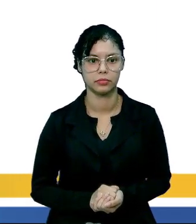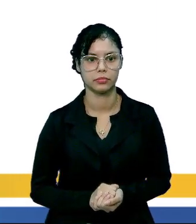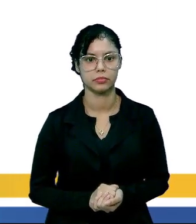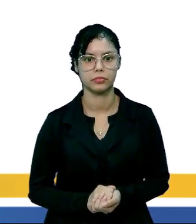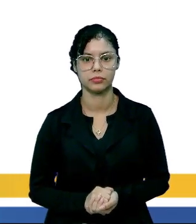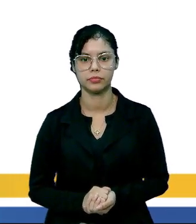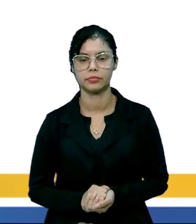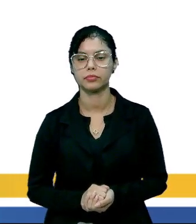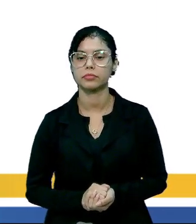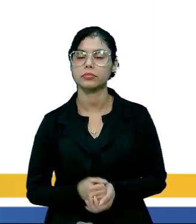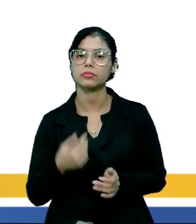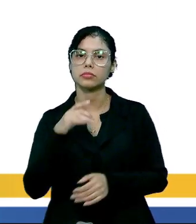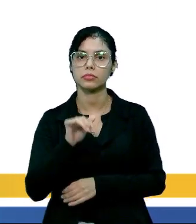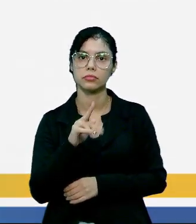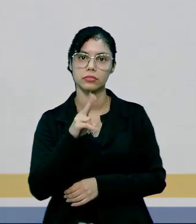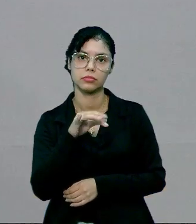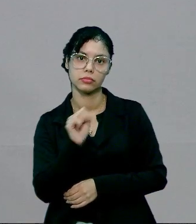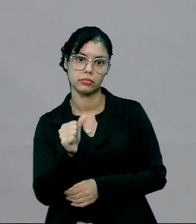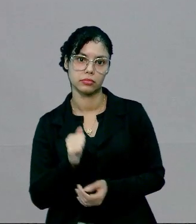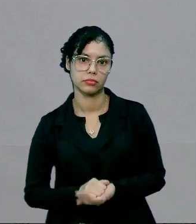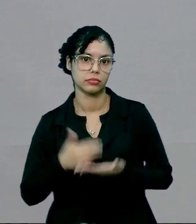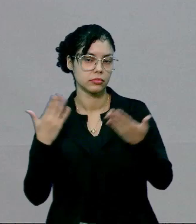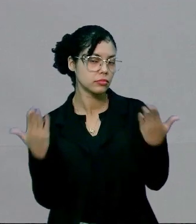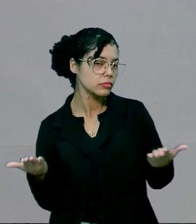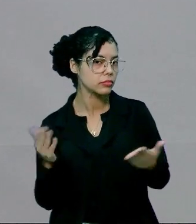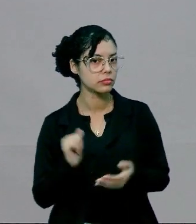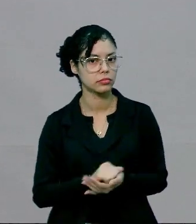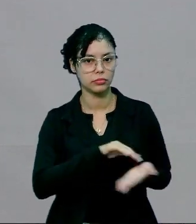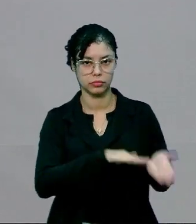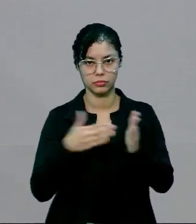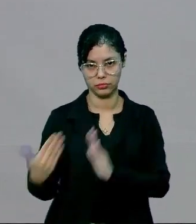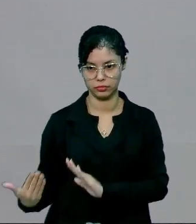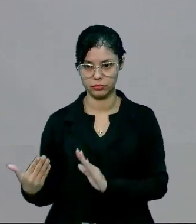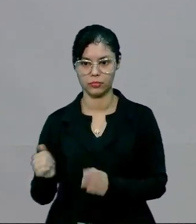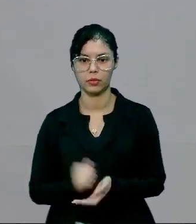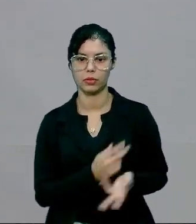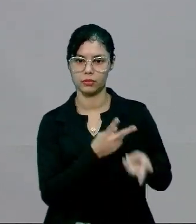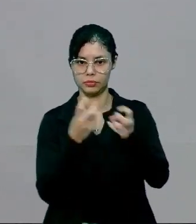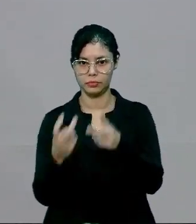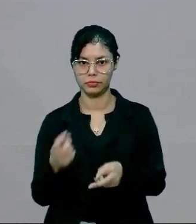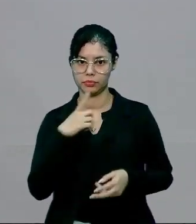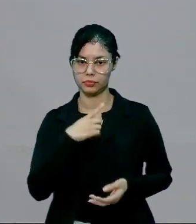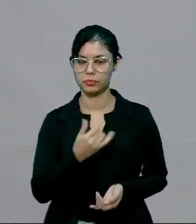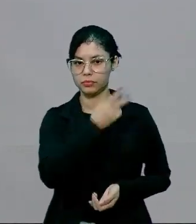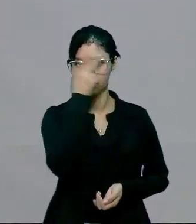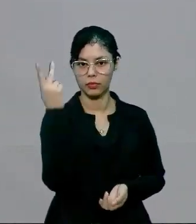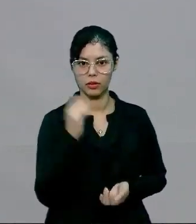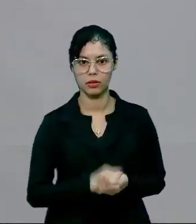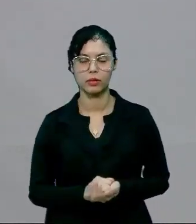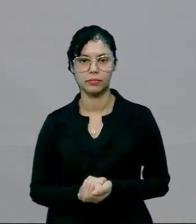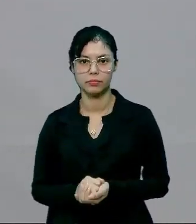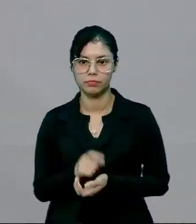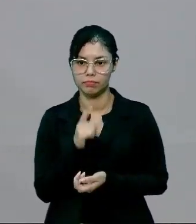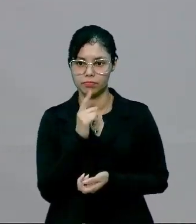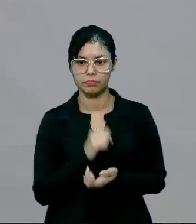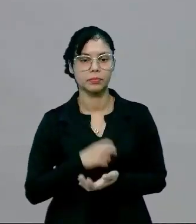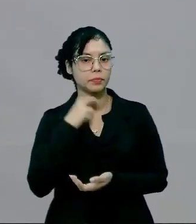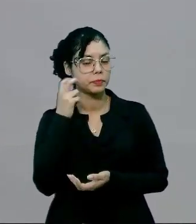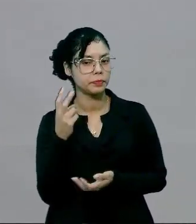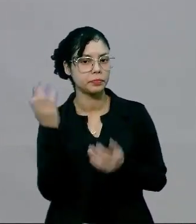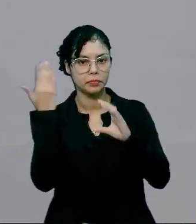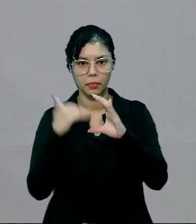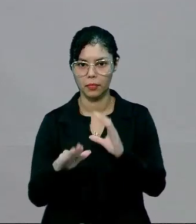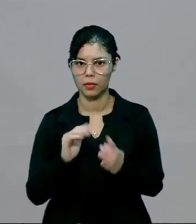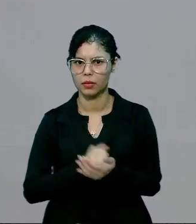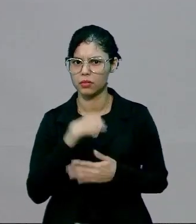proporcionado para propagar ofensas. Então, assim, por um lado, nós observamos que existem pessoas muito tímidas que